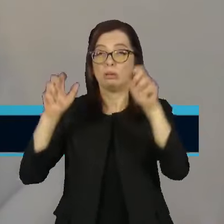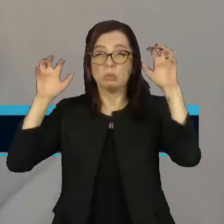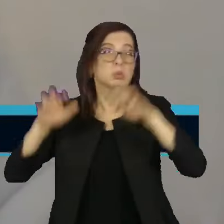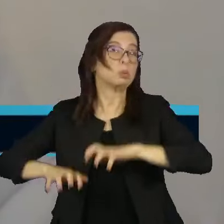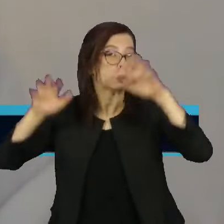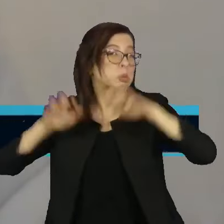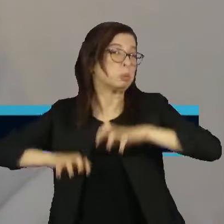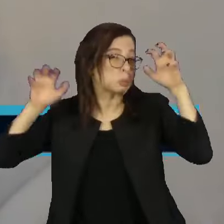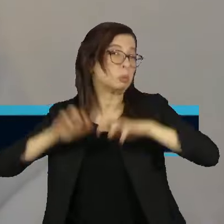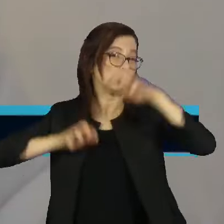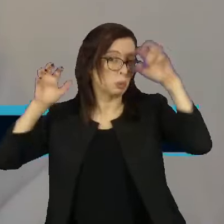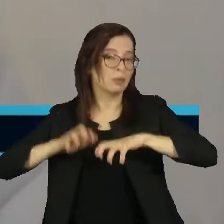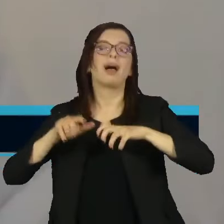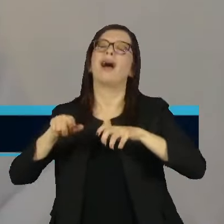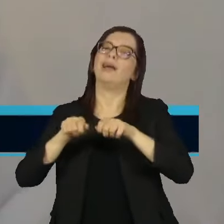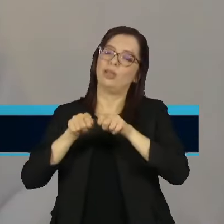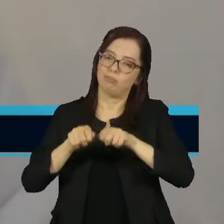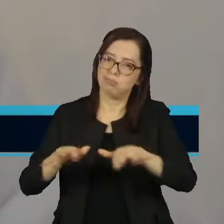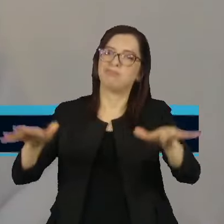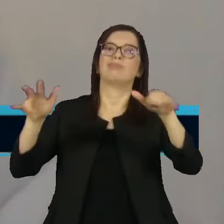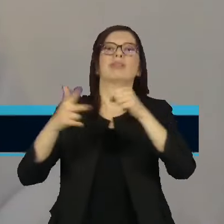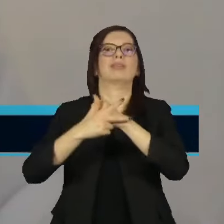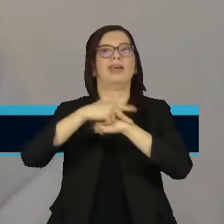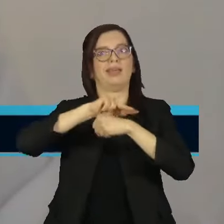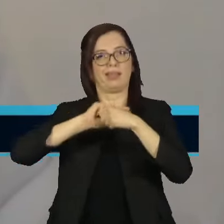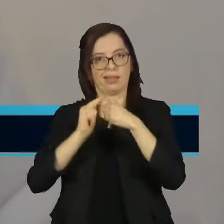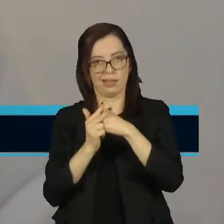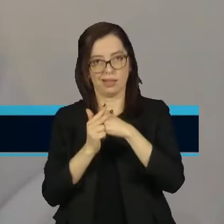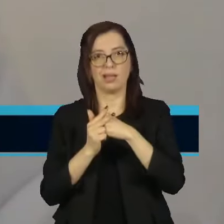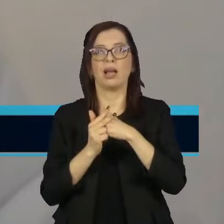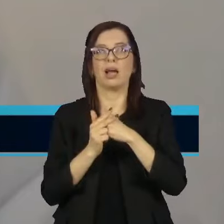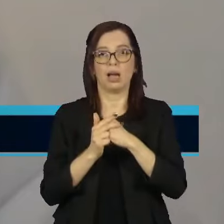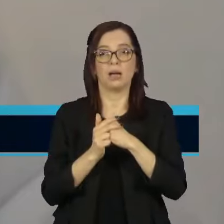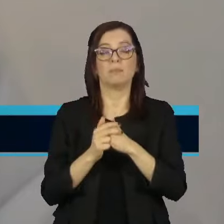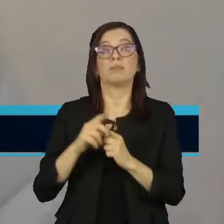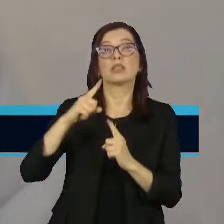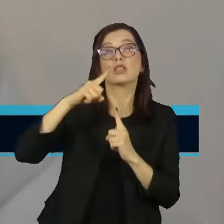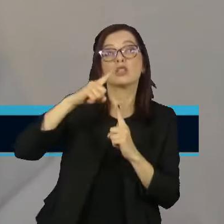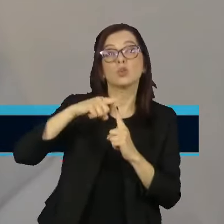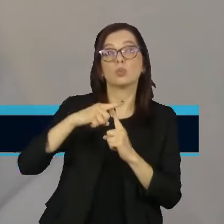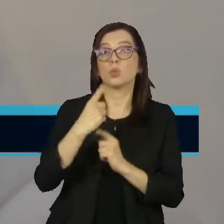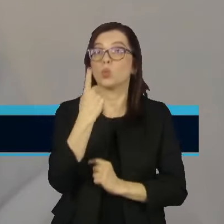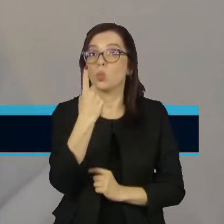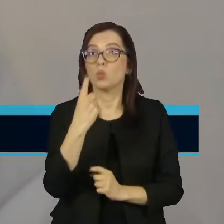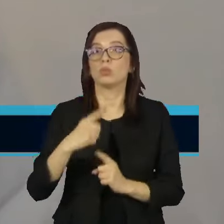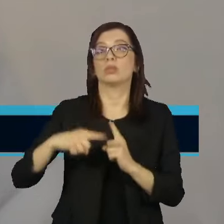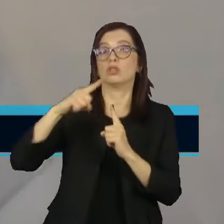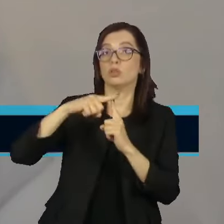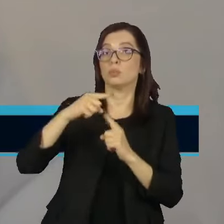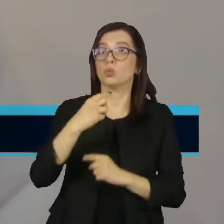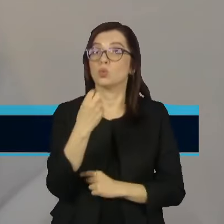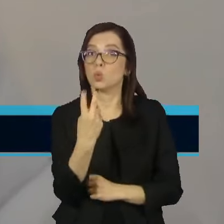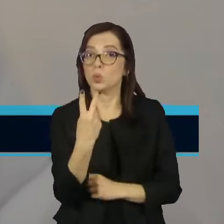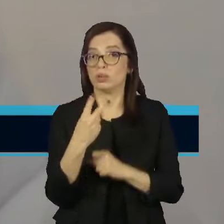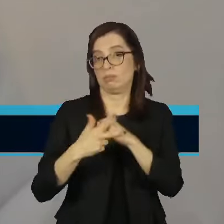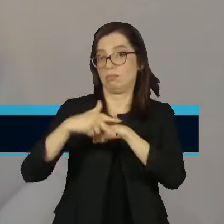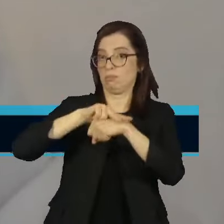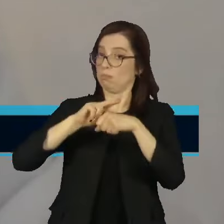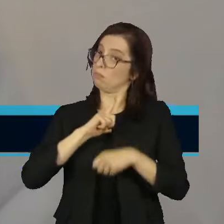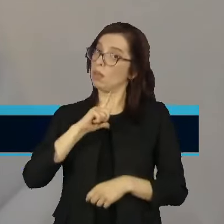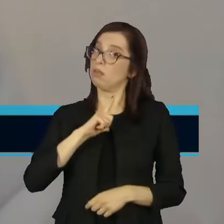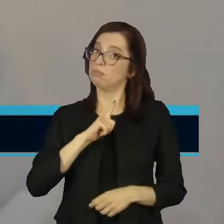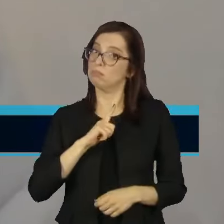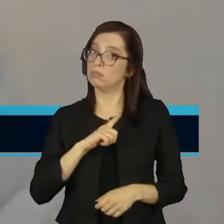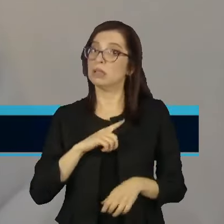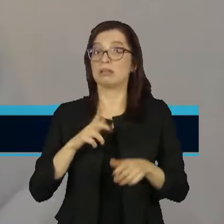da circulação do sorotipo 1 e principalmente do sorotipo 2, levando a essa explosão